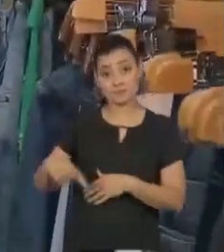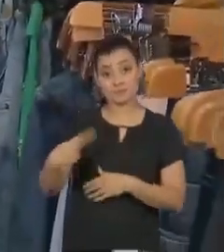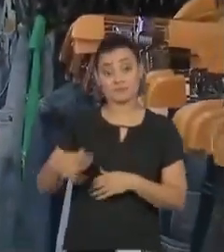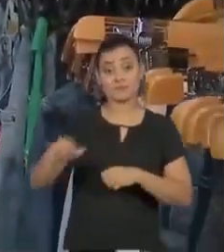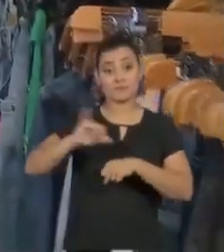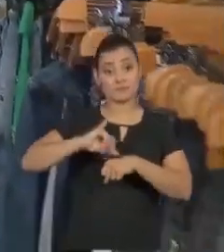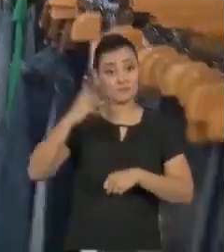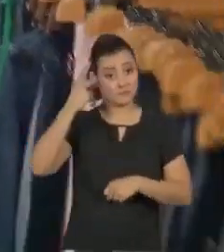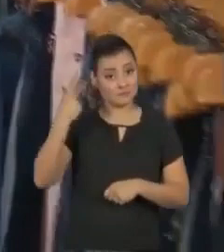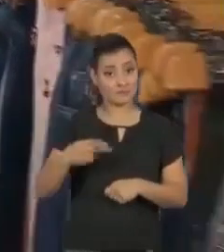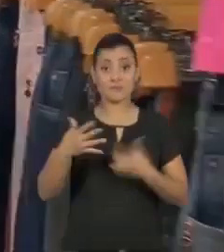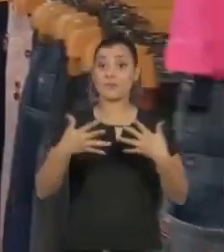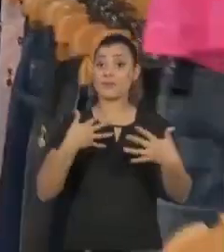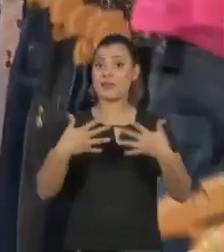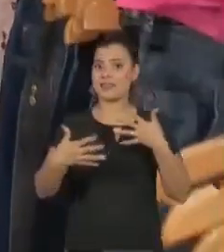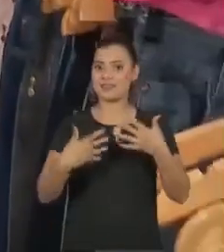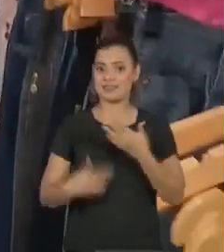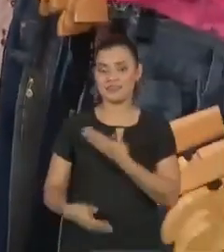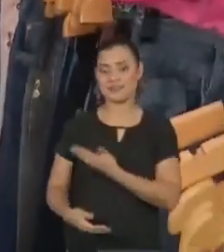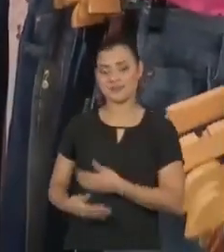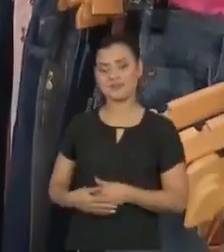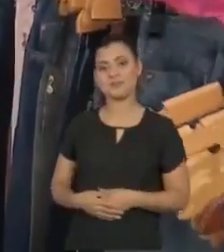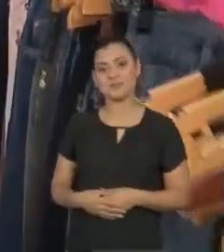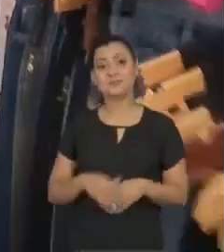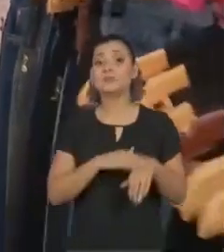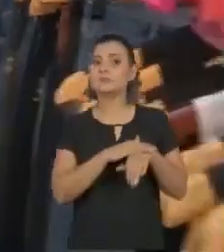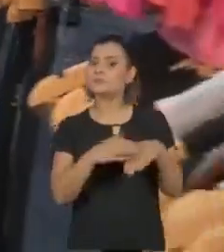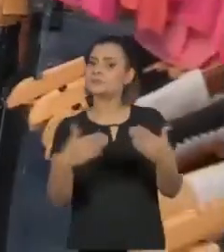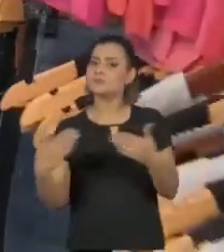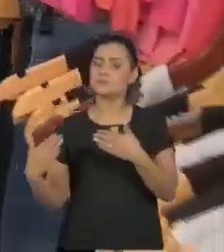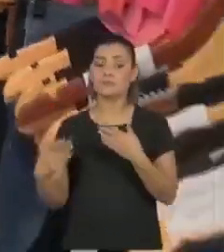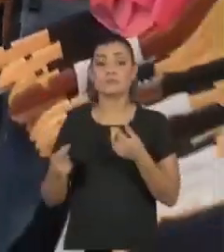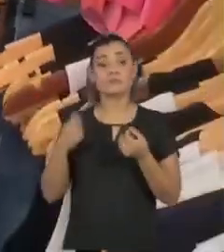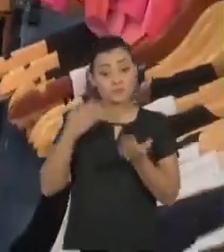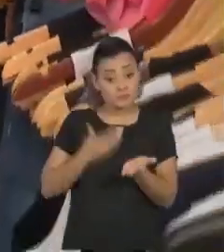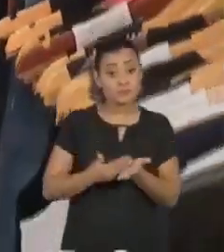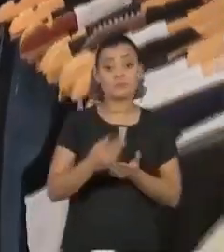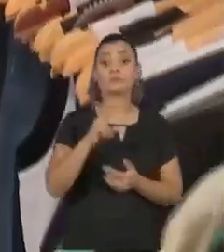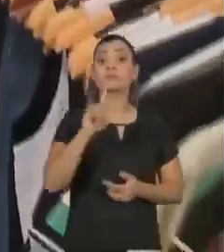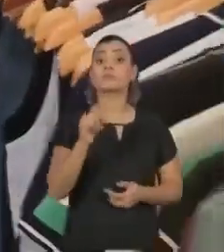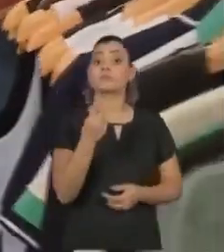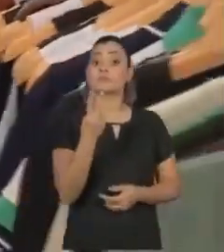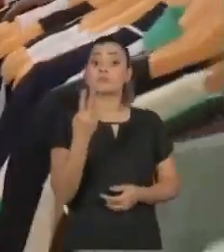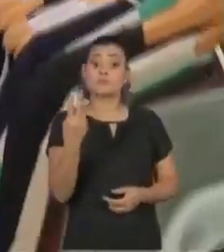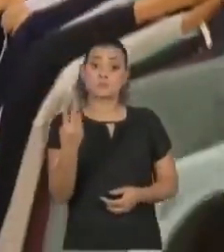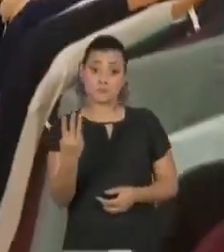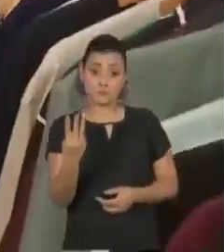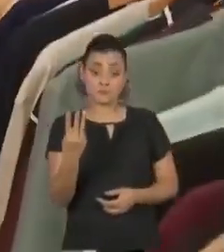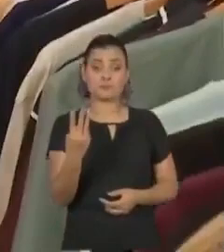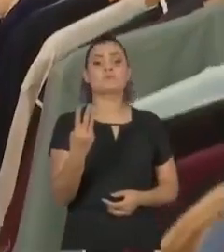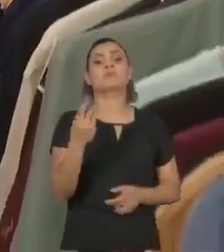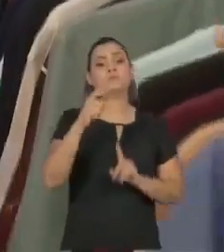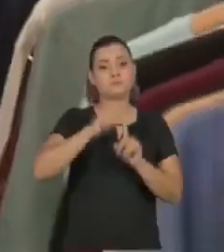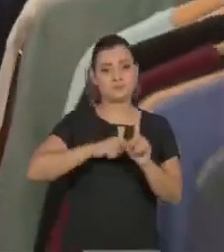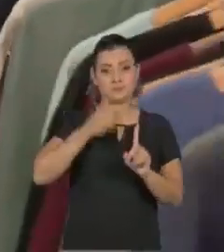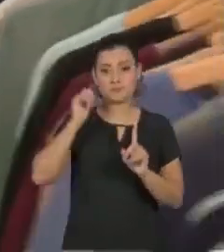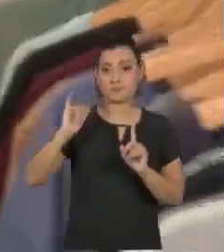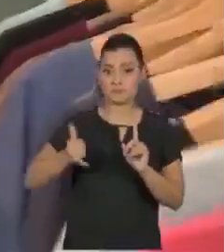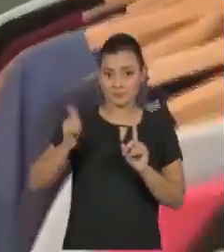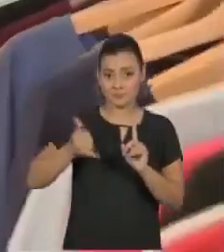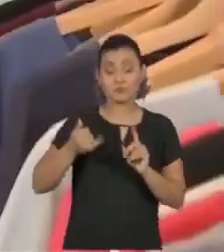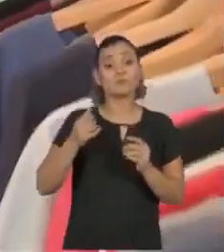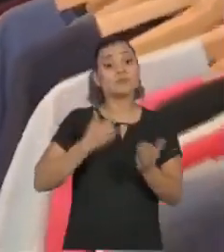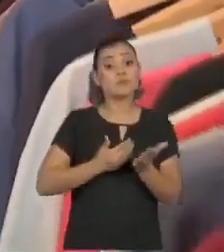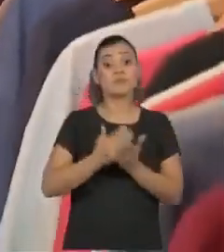central de São Paulo, que é o Brás. Eu conversei agora há pouco com o dono da loja. Ele disse que a partir do dia 23, agora de janeiro, os descontos chegam a